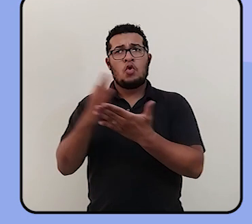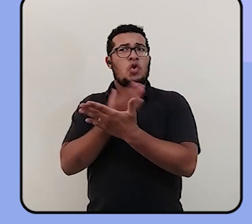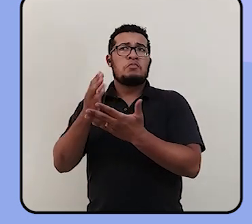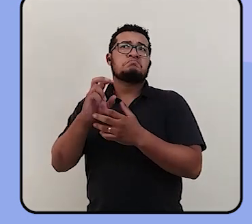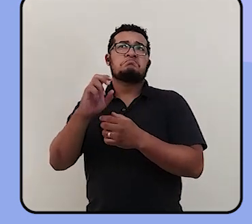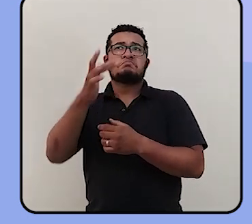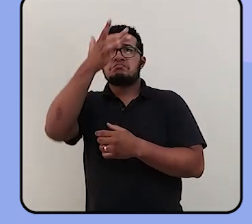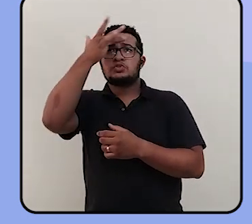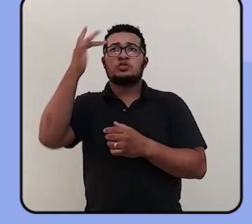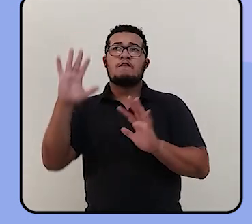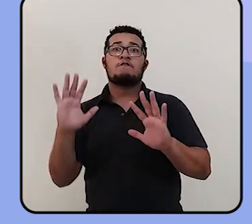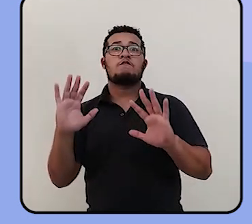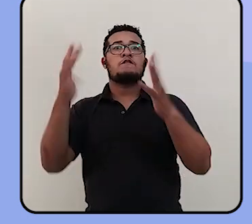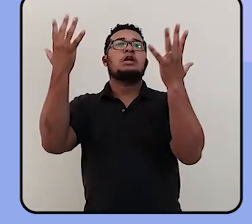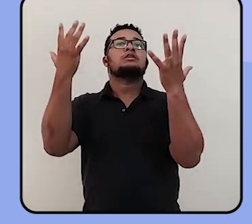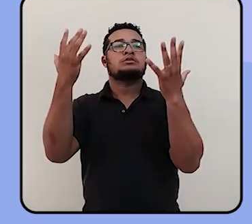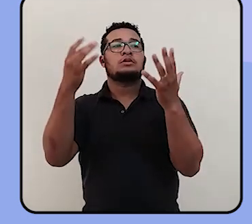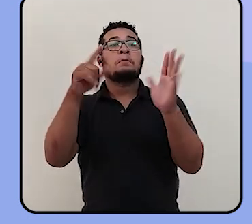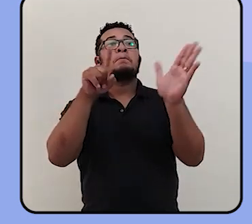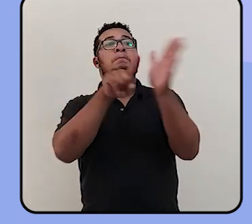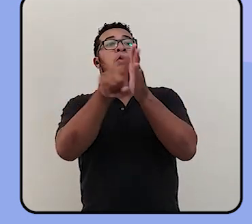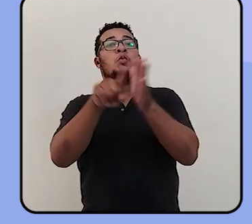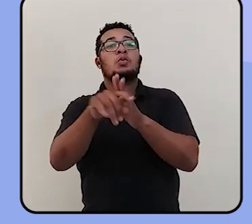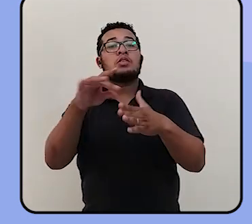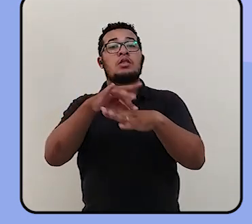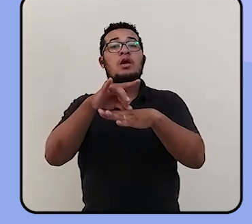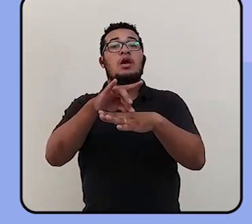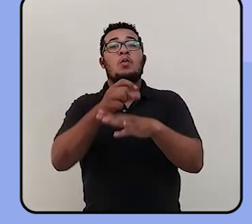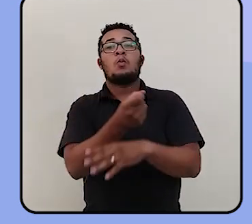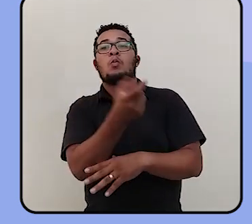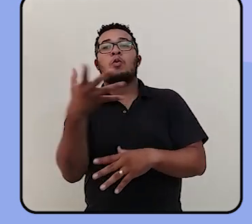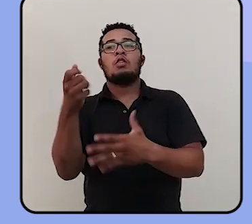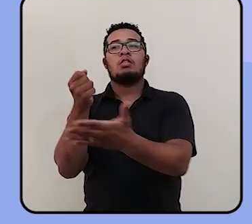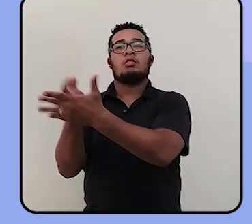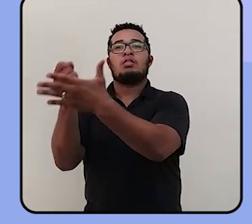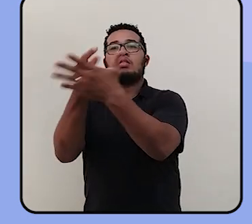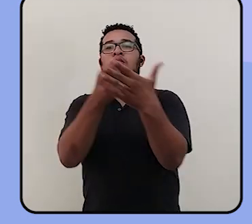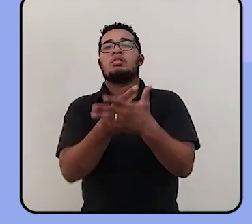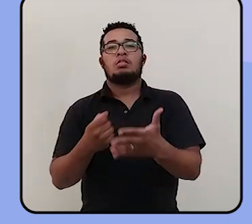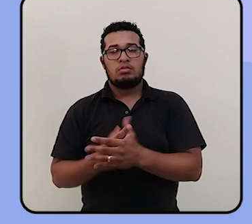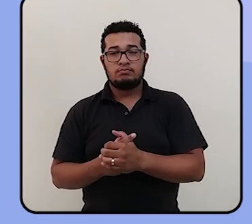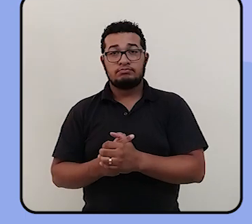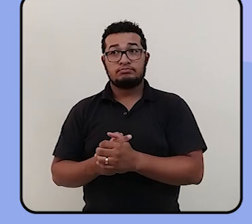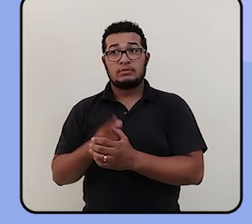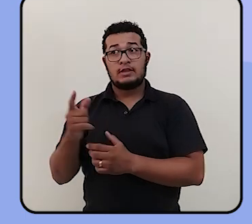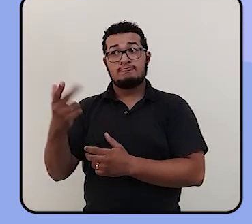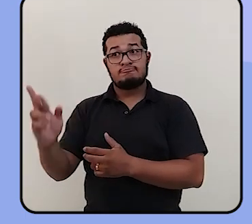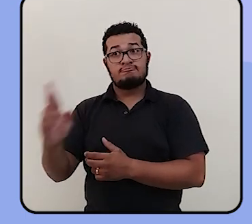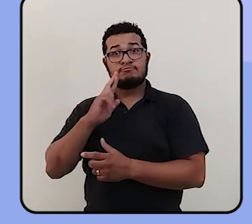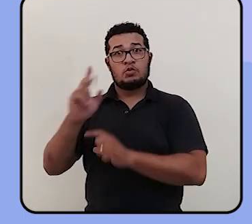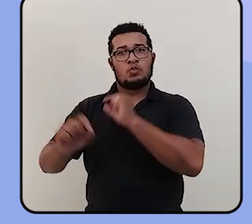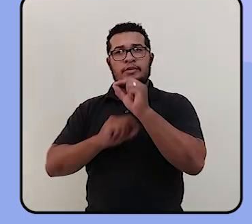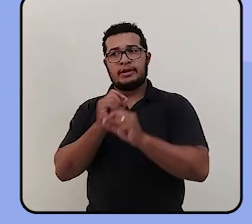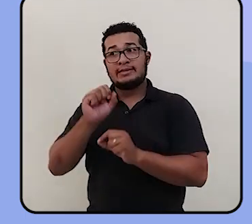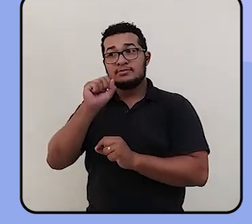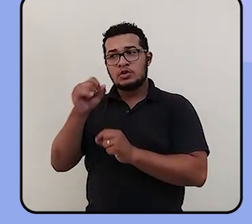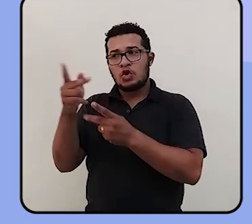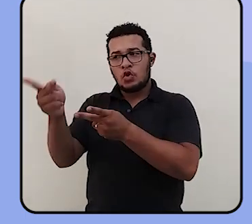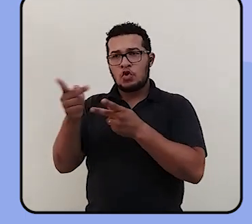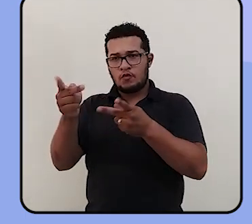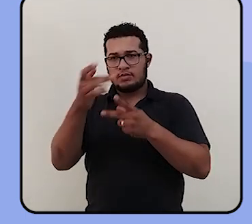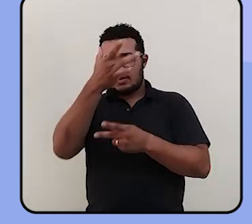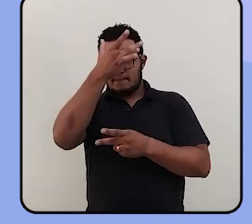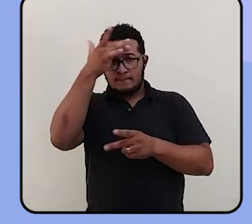vai dar uma festa e foi consultar para ver a quantidade de carne que deveria comprar. Eles disseram o seguinte: olha, Se